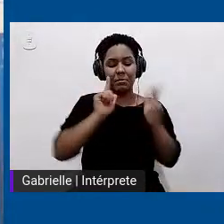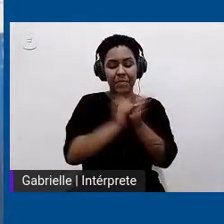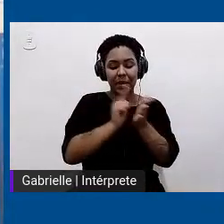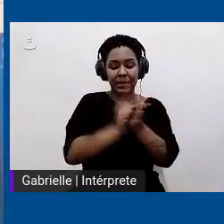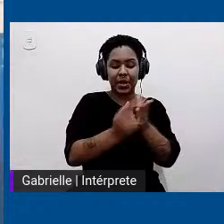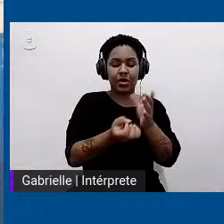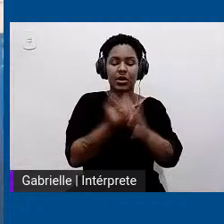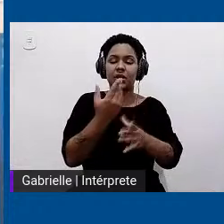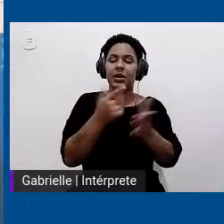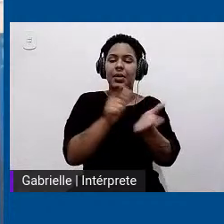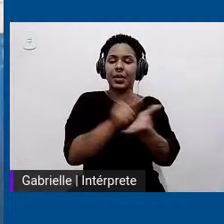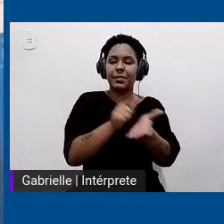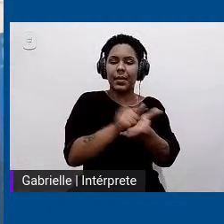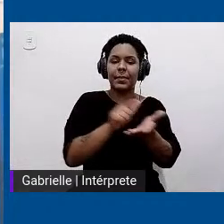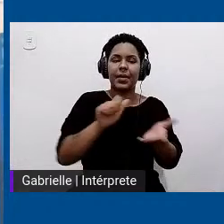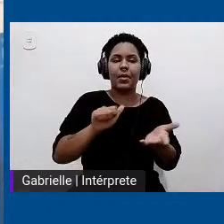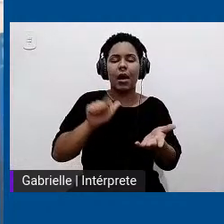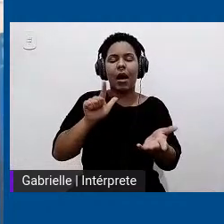papel albuminado,